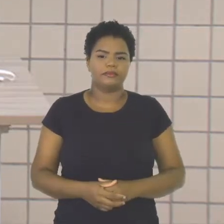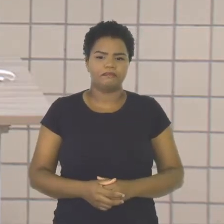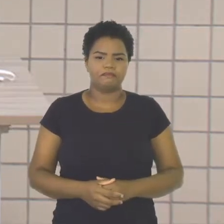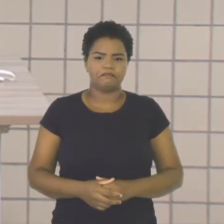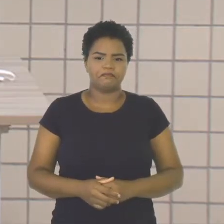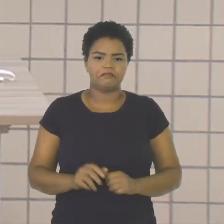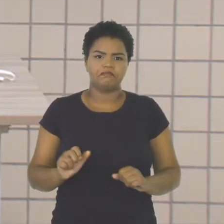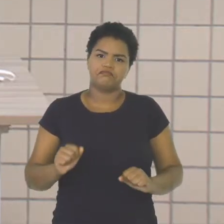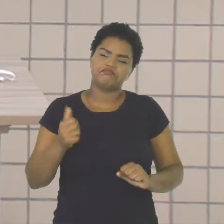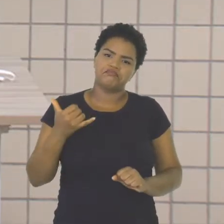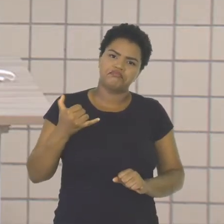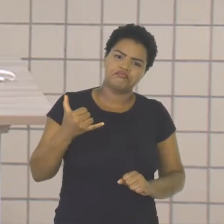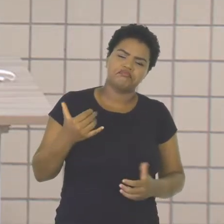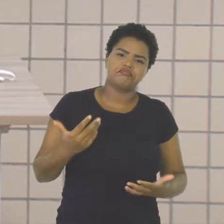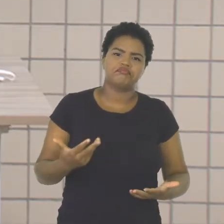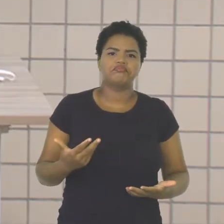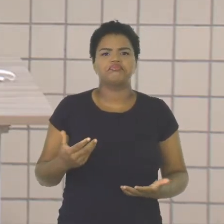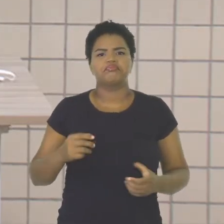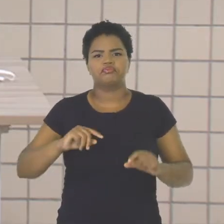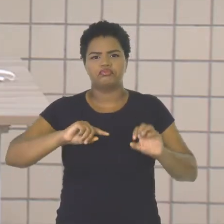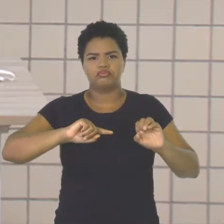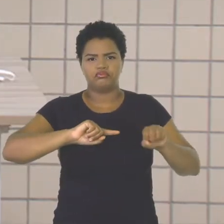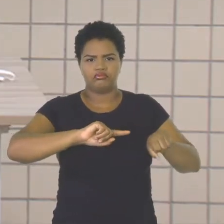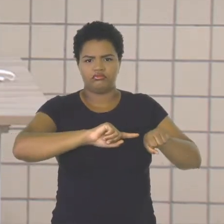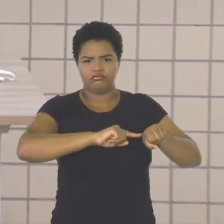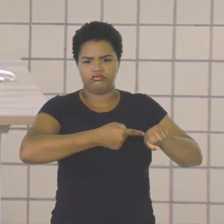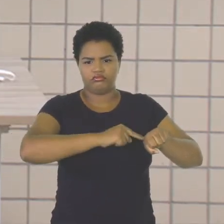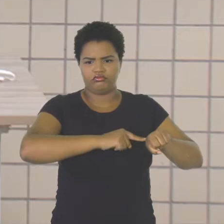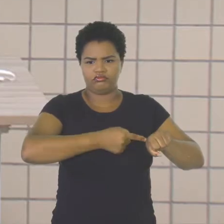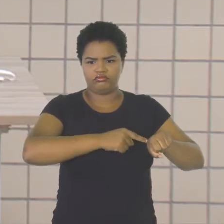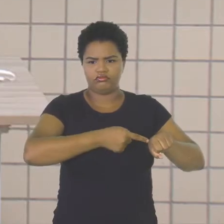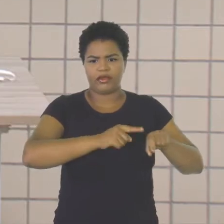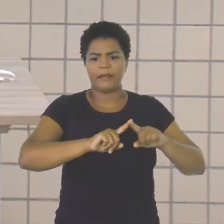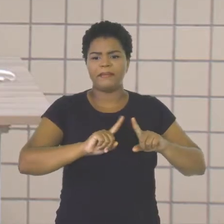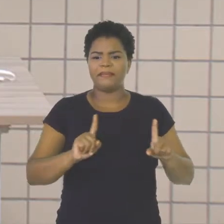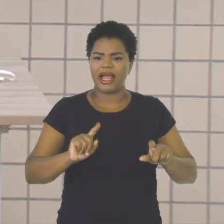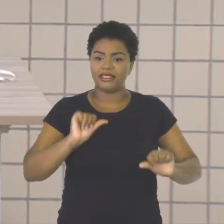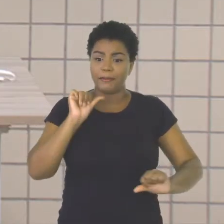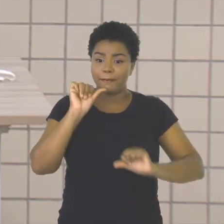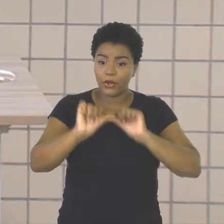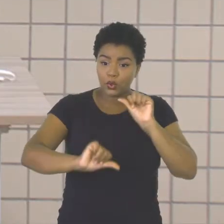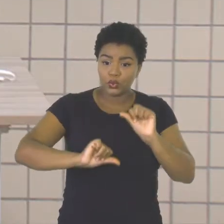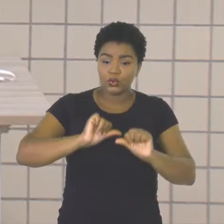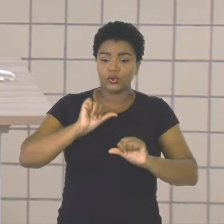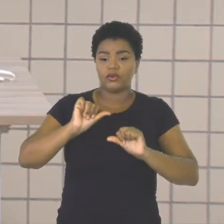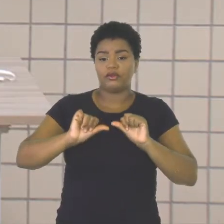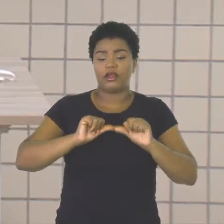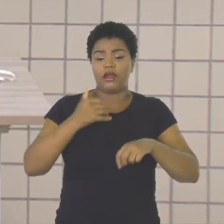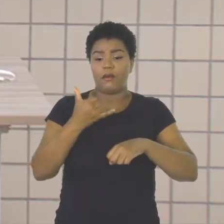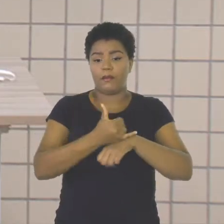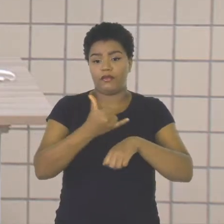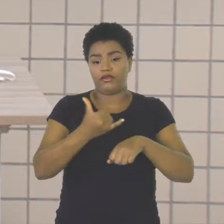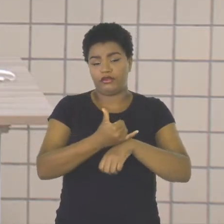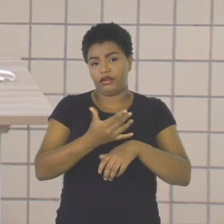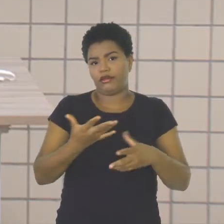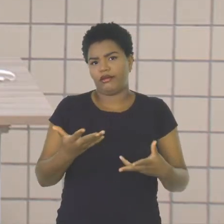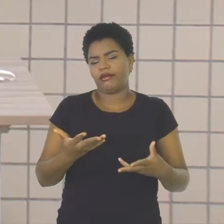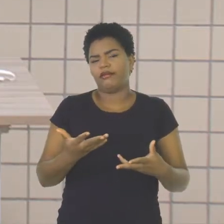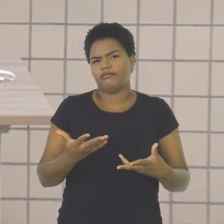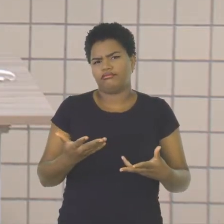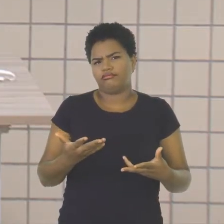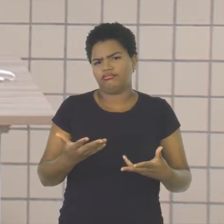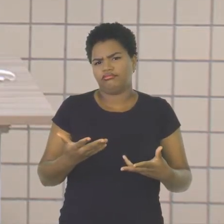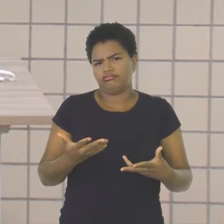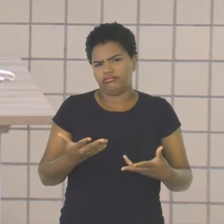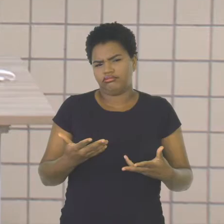numa caneta, num parafuso, mas eu não consigo modificar o metal dela, tá? Então,